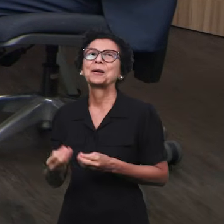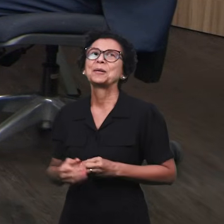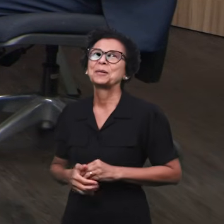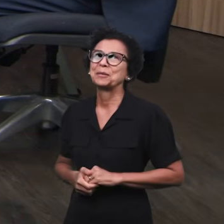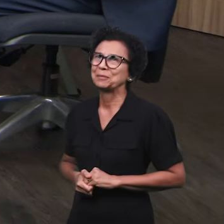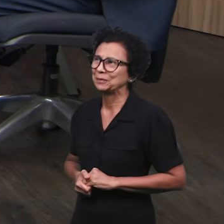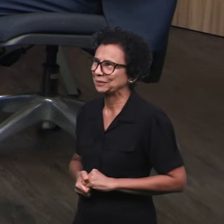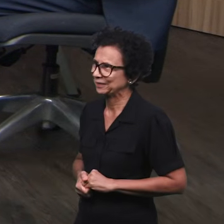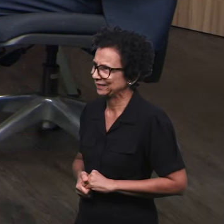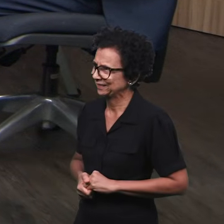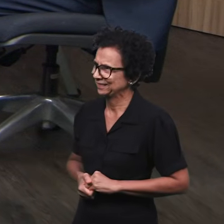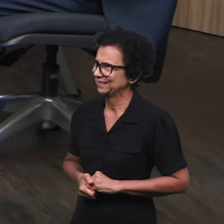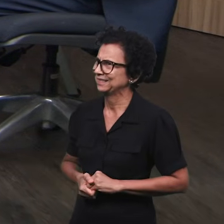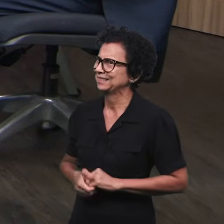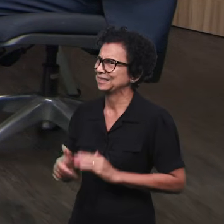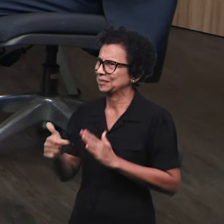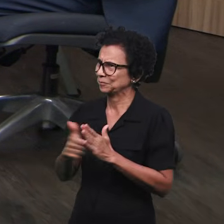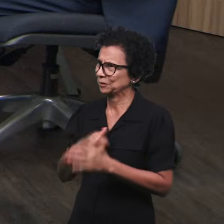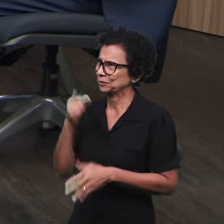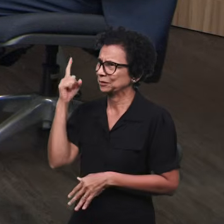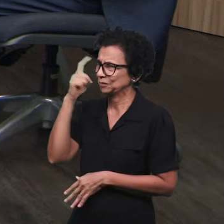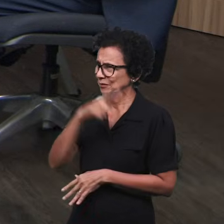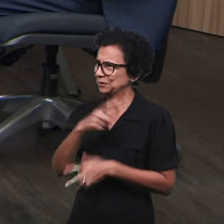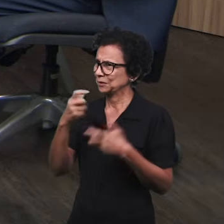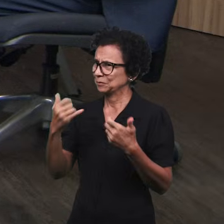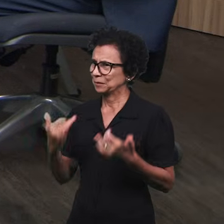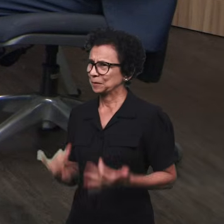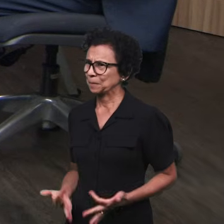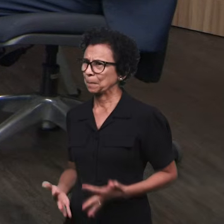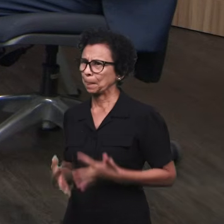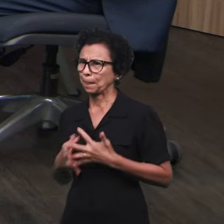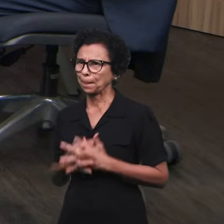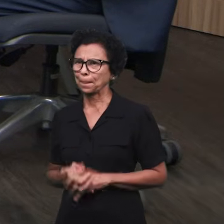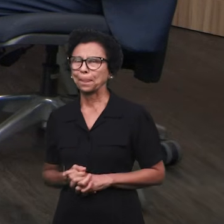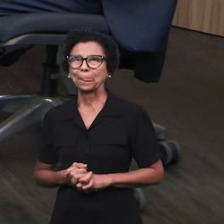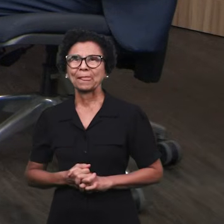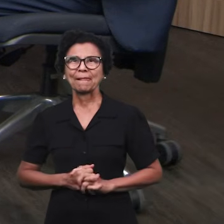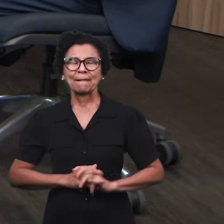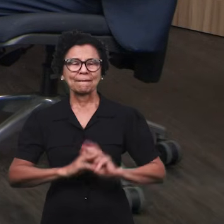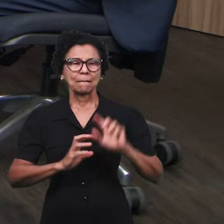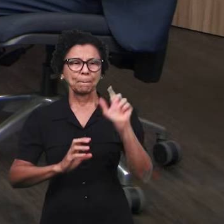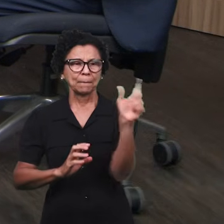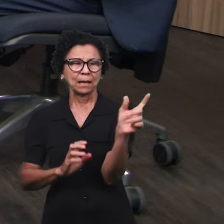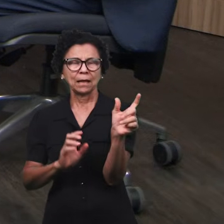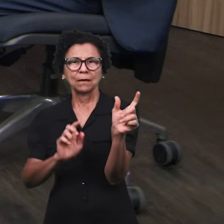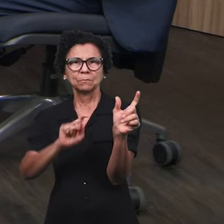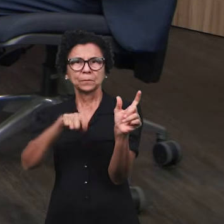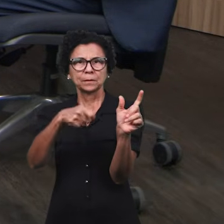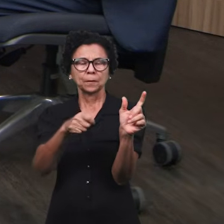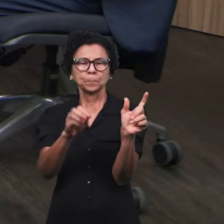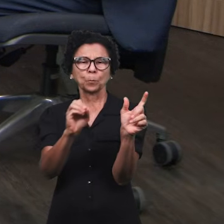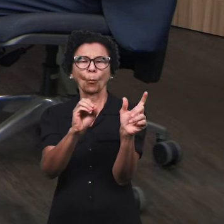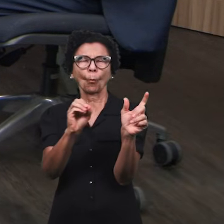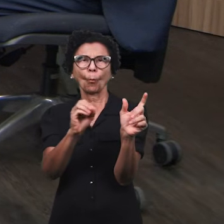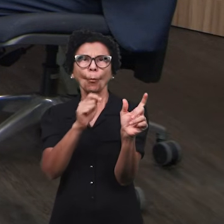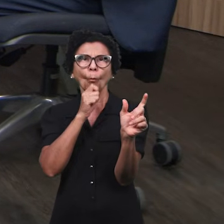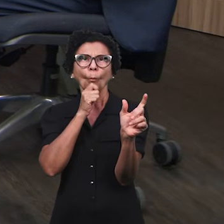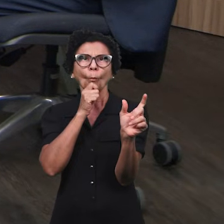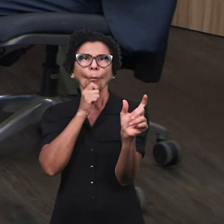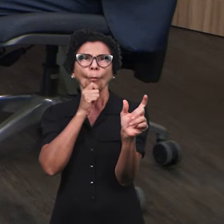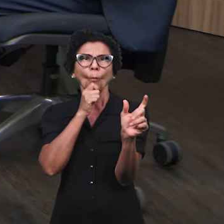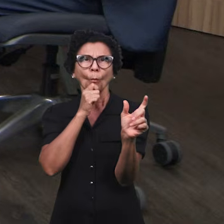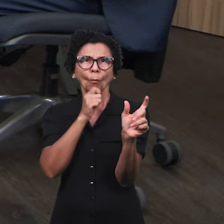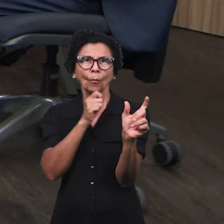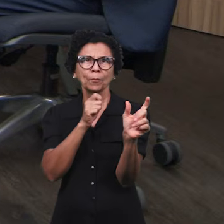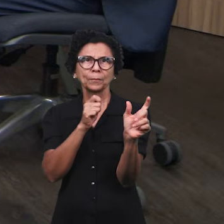puxado para explicar aqui hoje. É isso aí. Ó, palavras que não têm sinais. Aí a gente fala assim, faz a letrinha